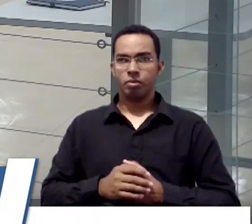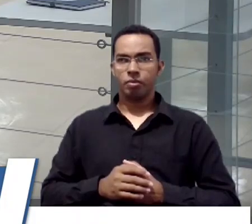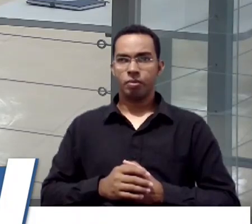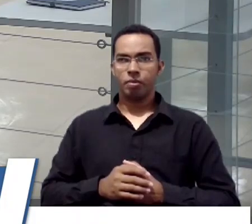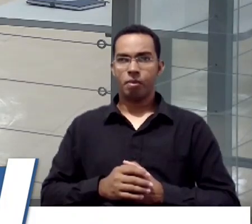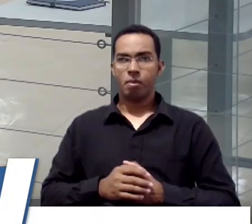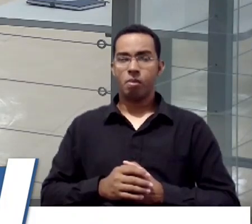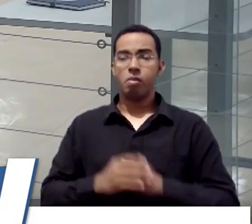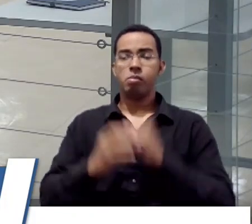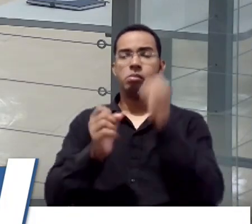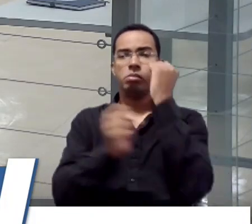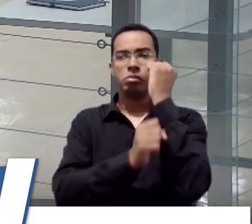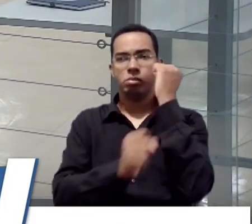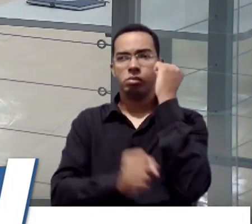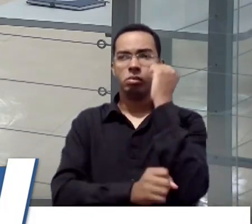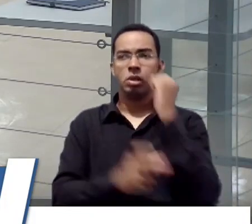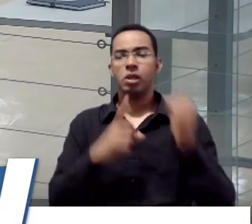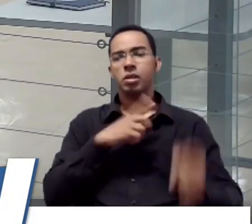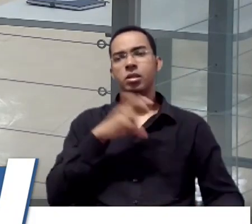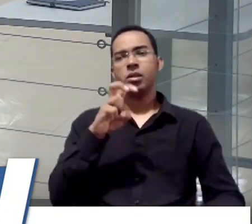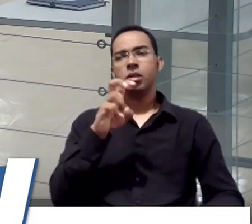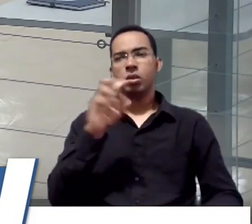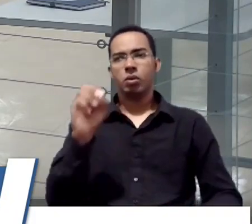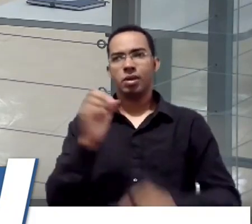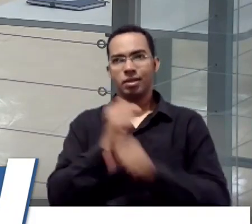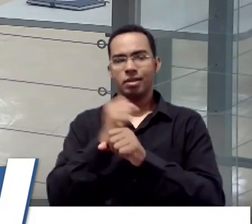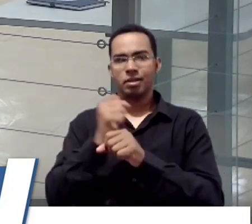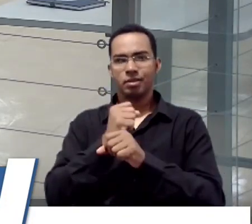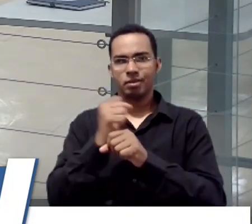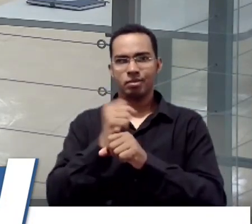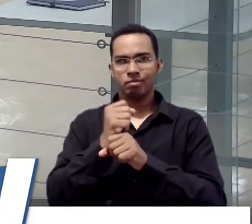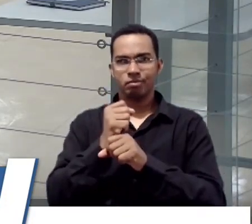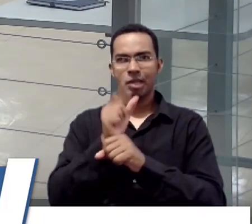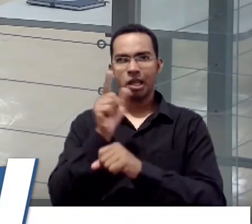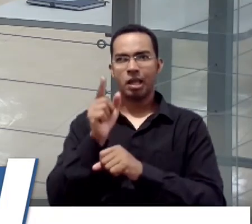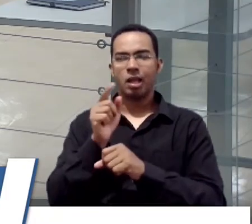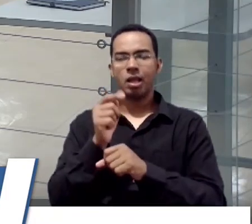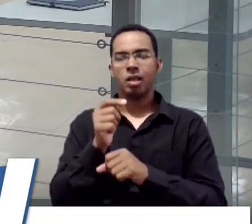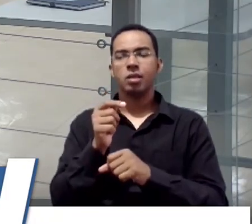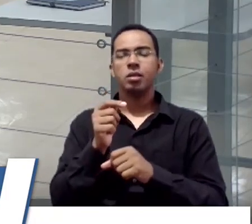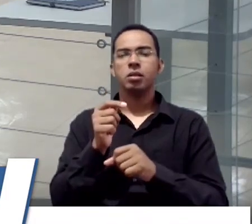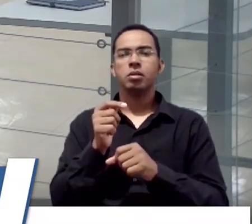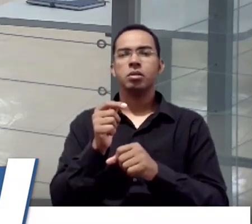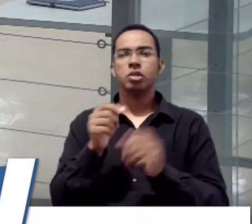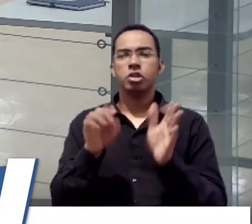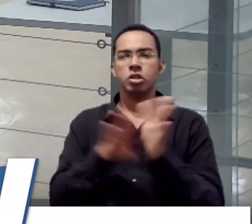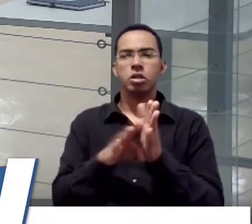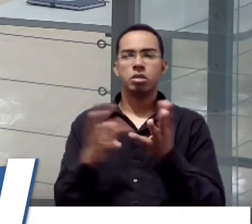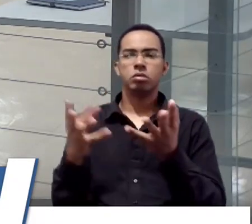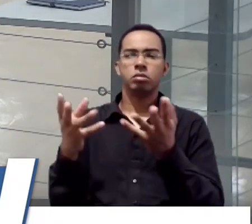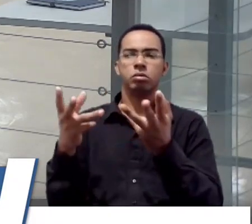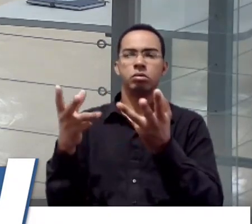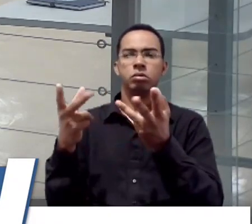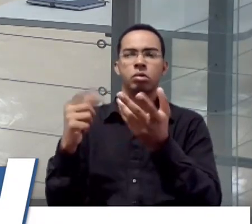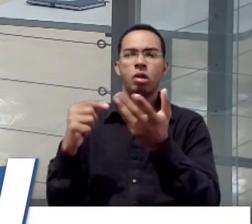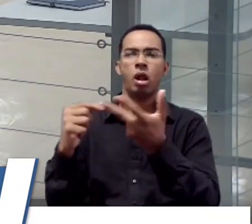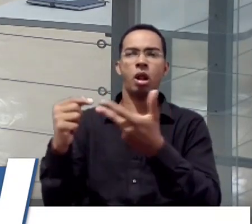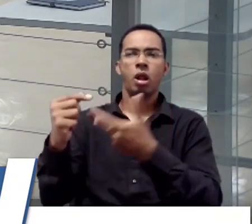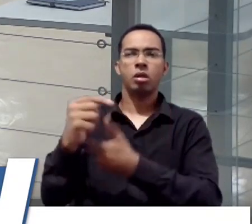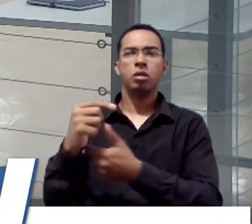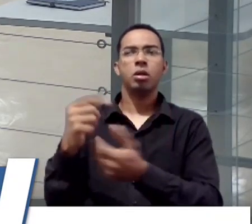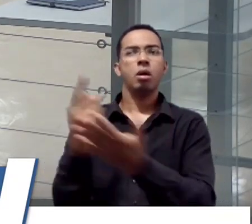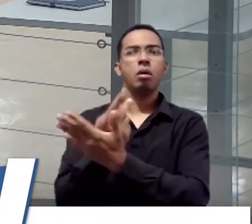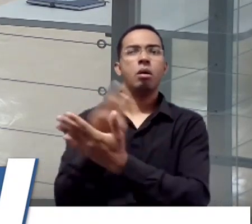a Sabesp tem 50 anos, e ela, para chegar na excelência que chegou, ela errou